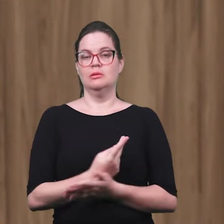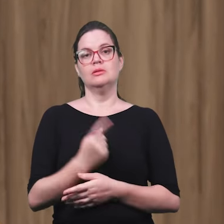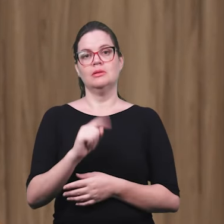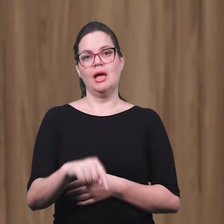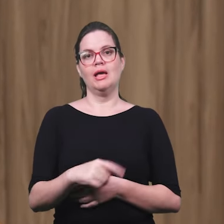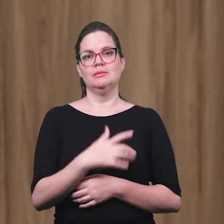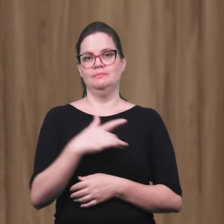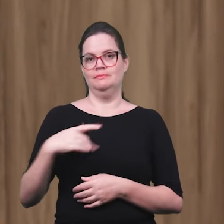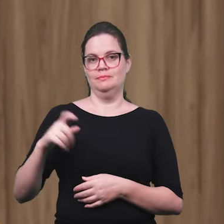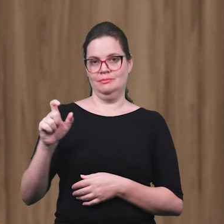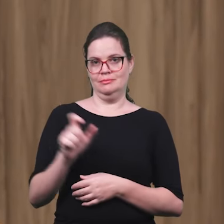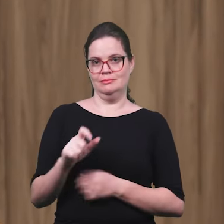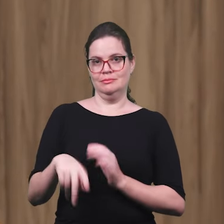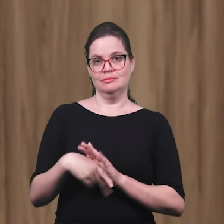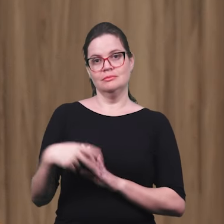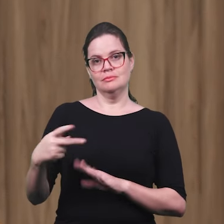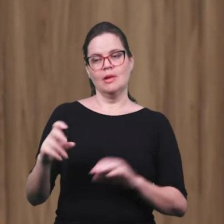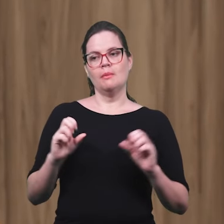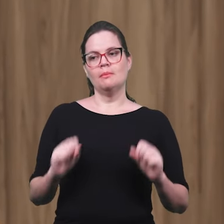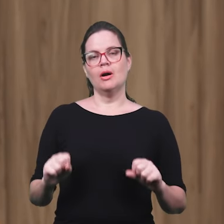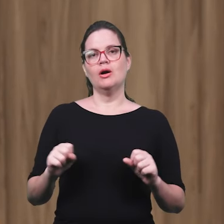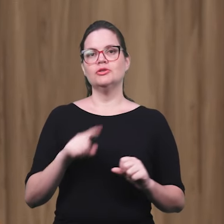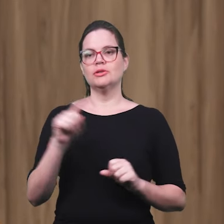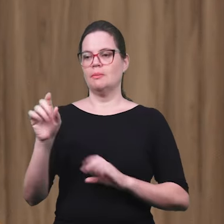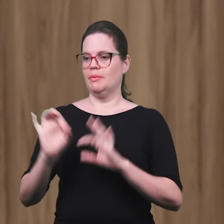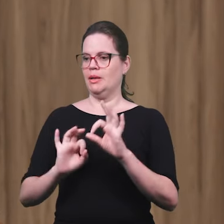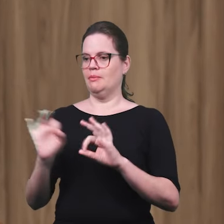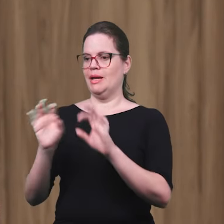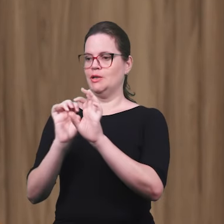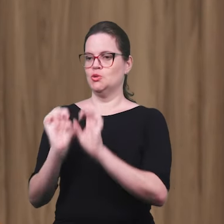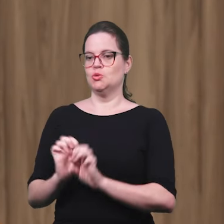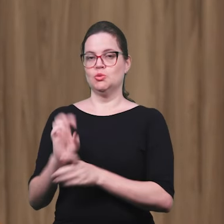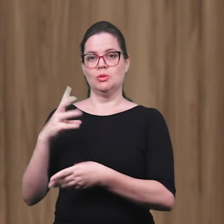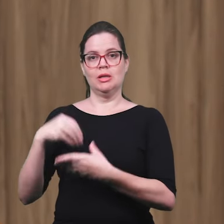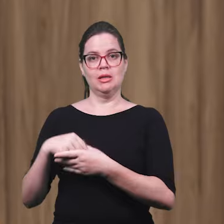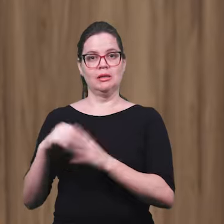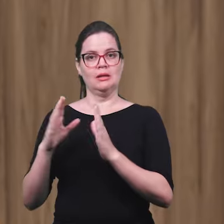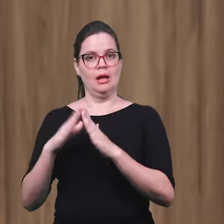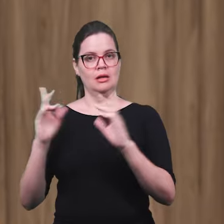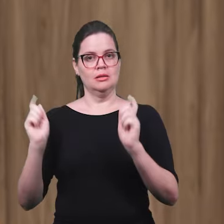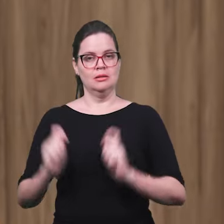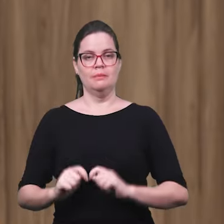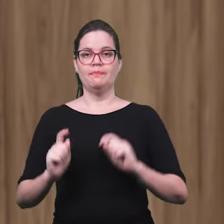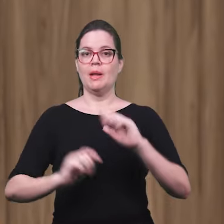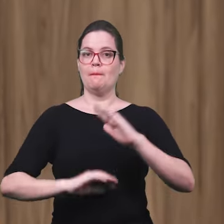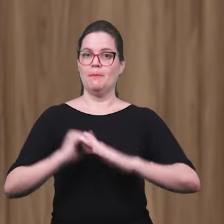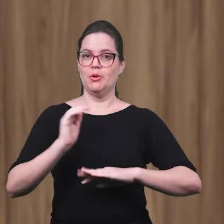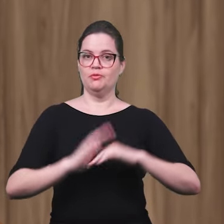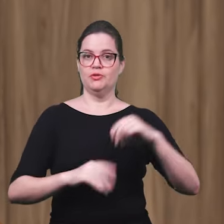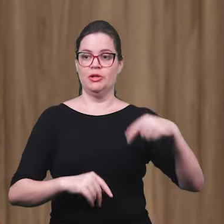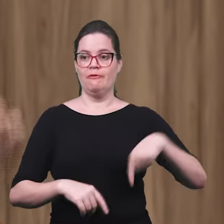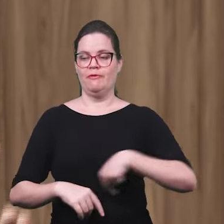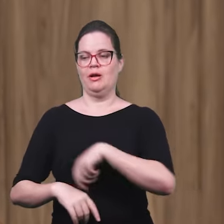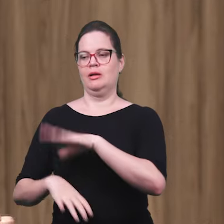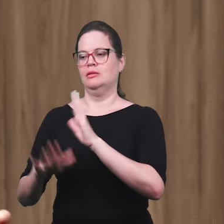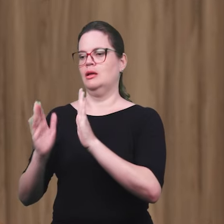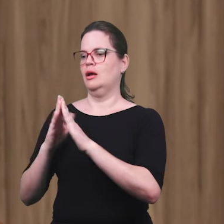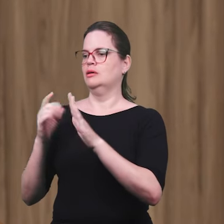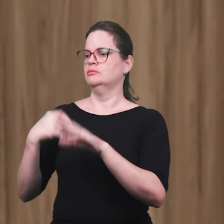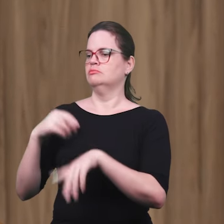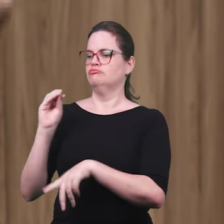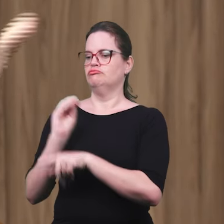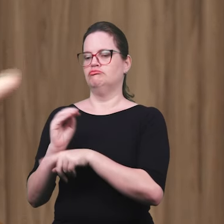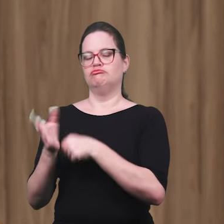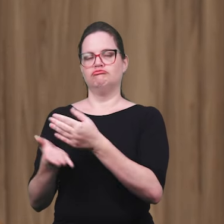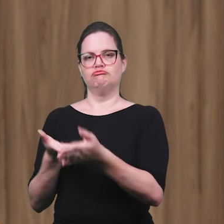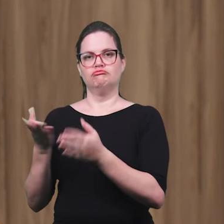de saúde, né, o recurso que ele tem, pode fazer com que ele monte essa estrutura dentro da casa dele. E aí os profissionais vão até a casa dele para